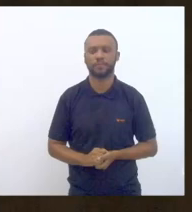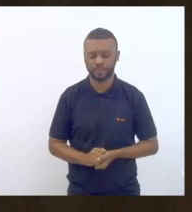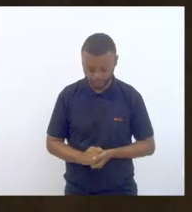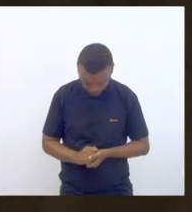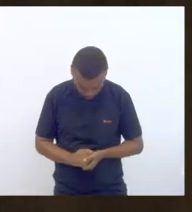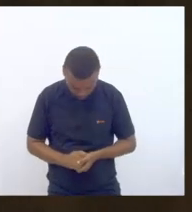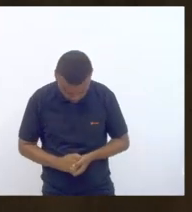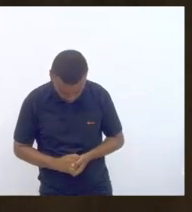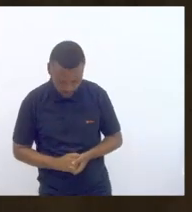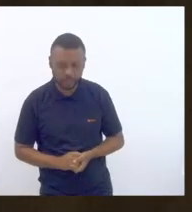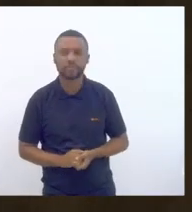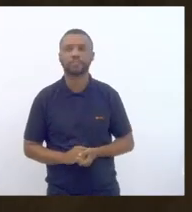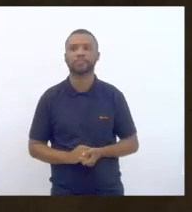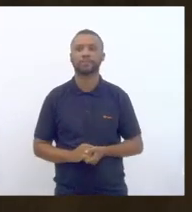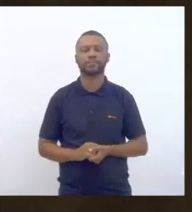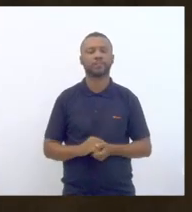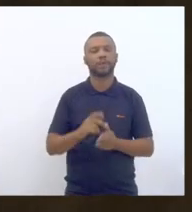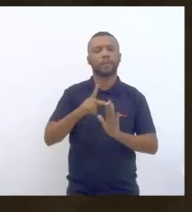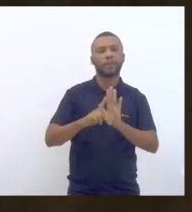o PL